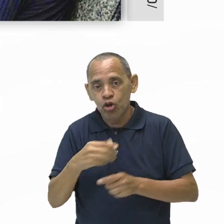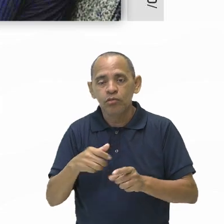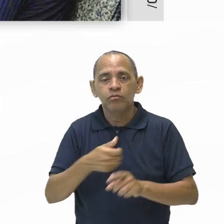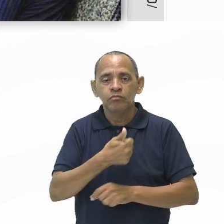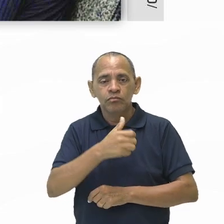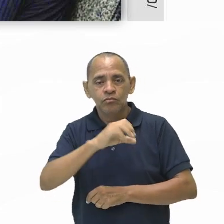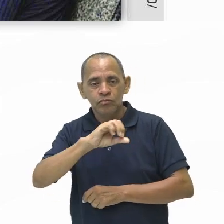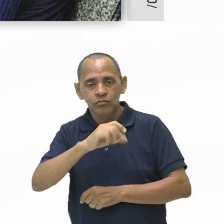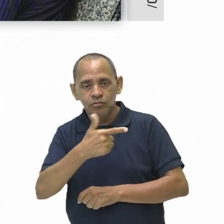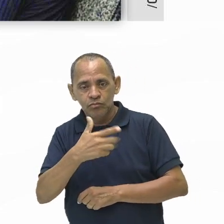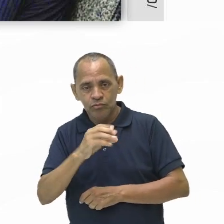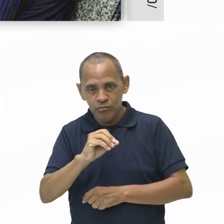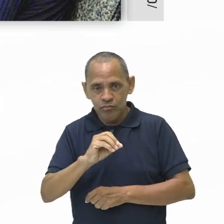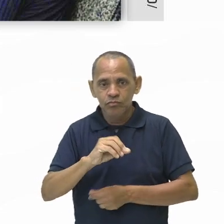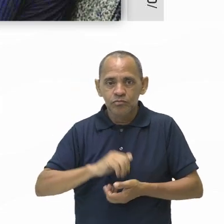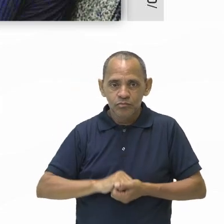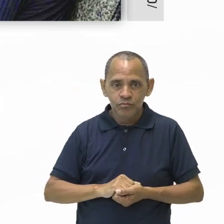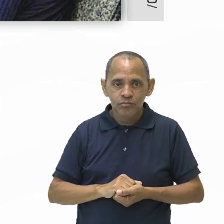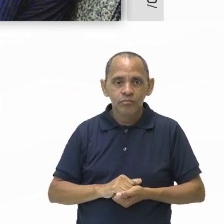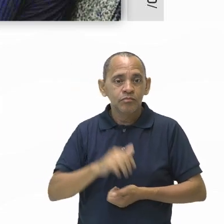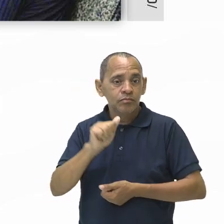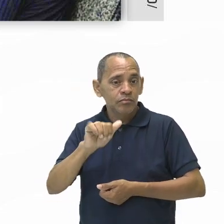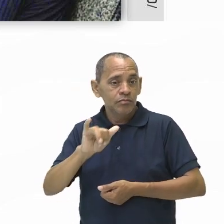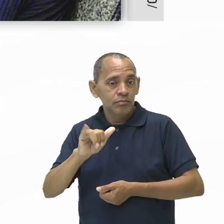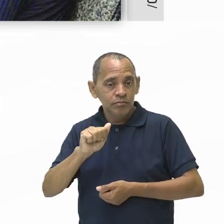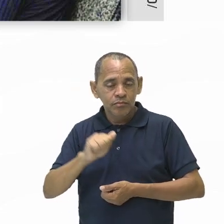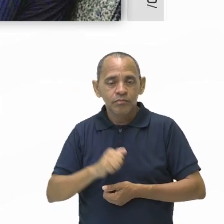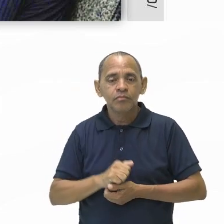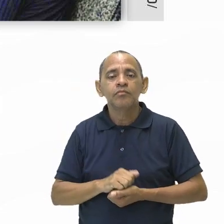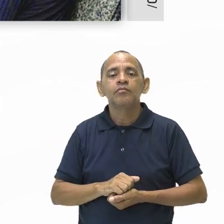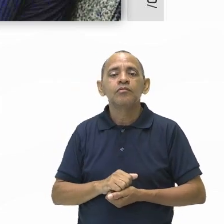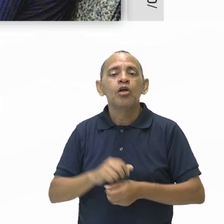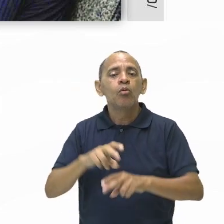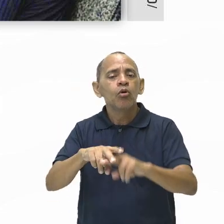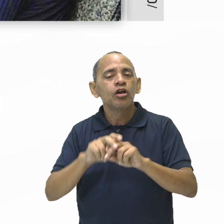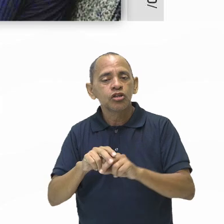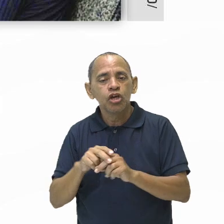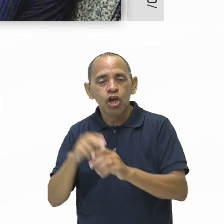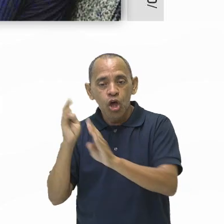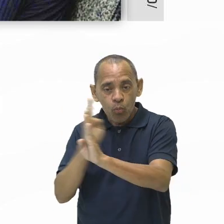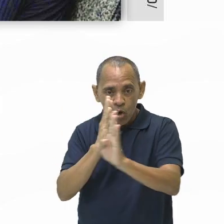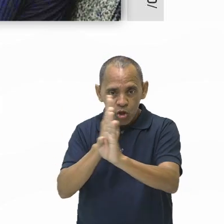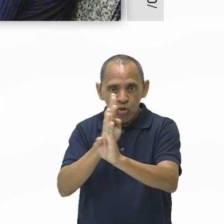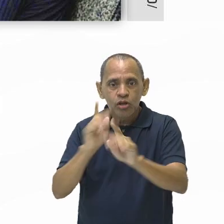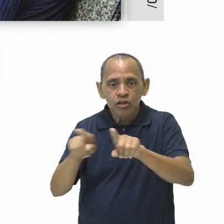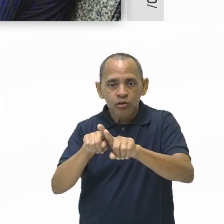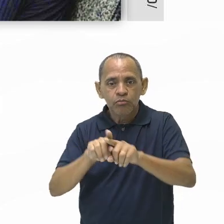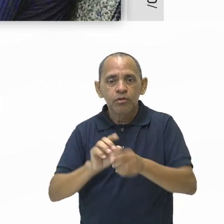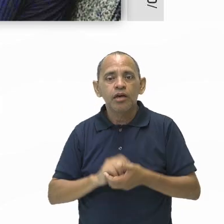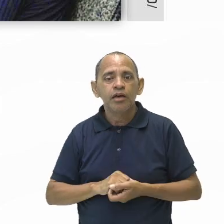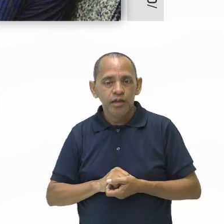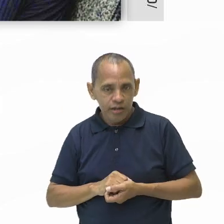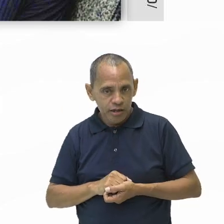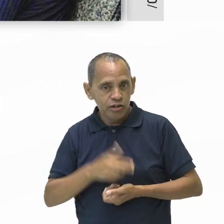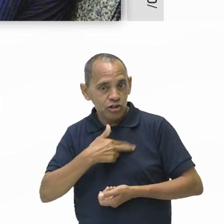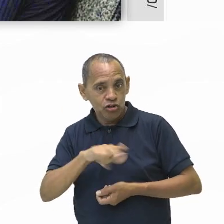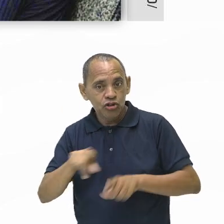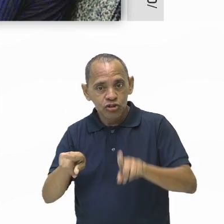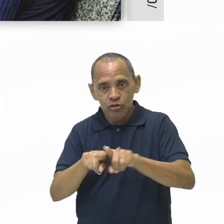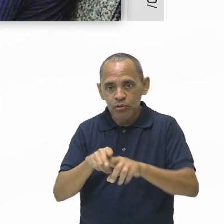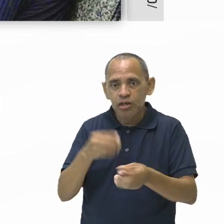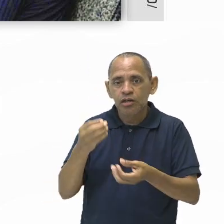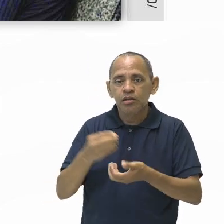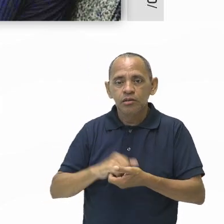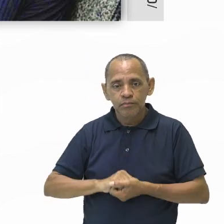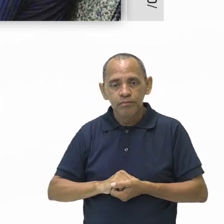1920 como Aya Lispector. Por causa das perseguições antissemitas e da Revolução Bolchevique